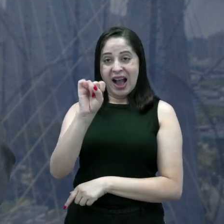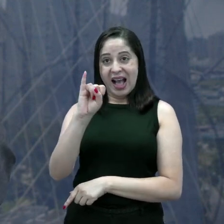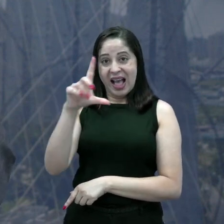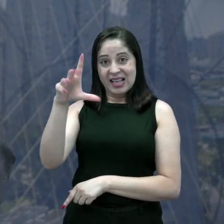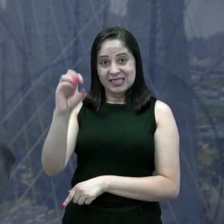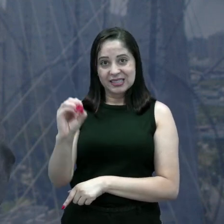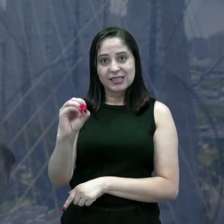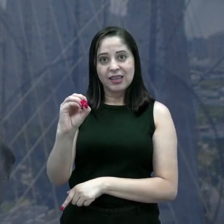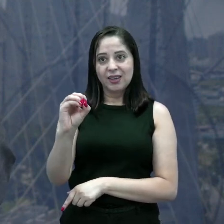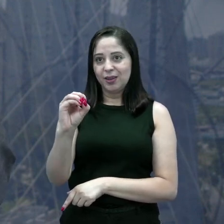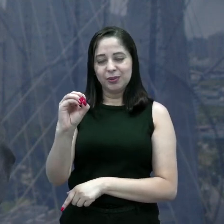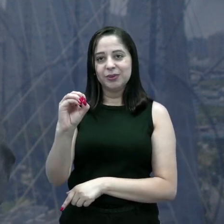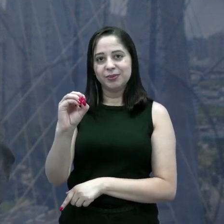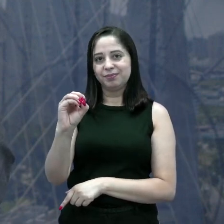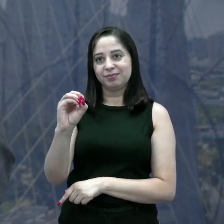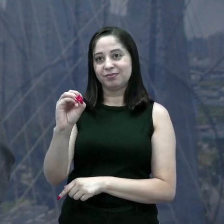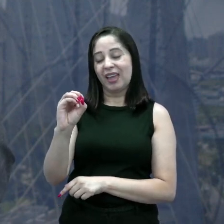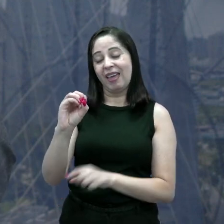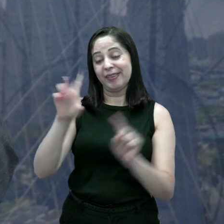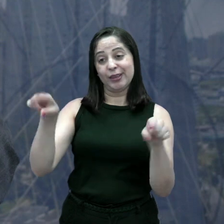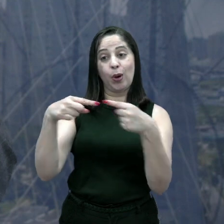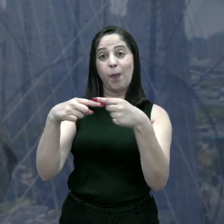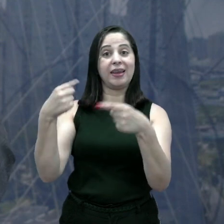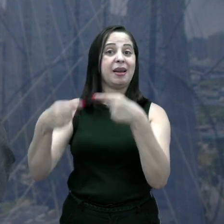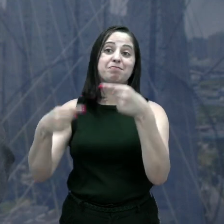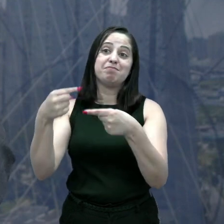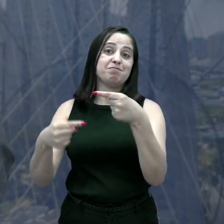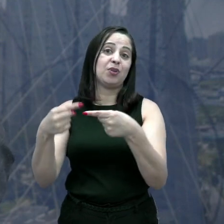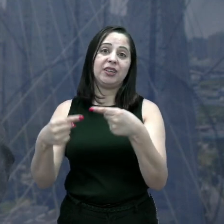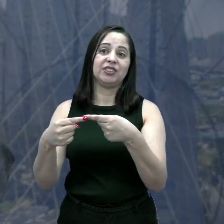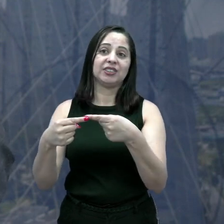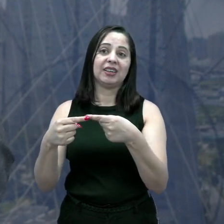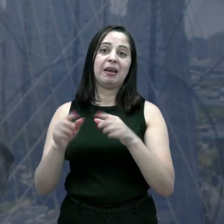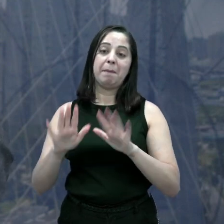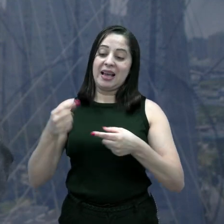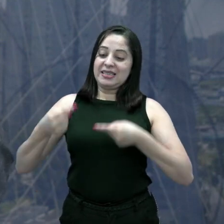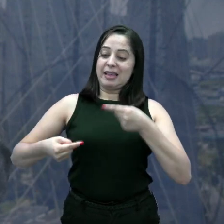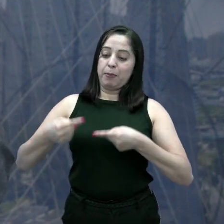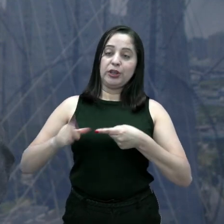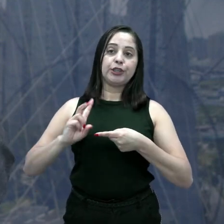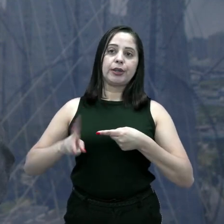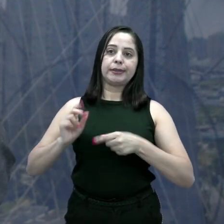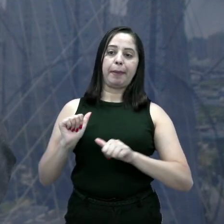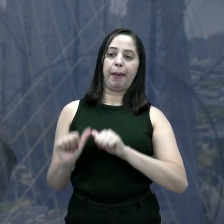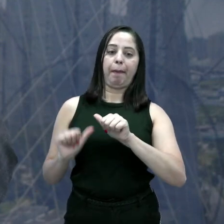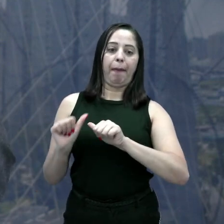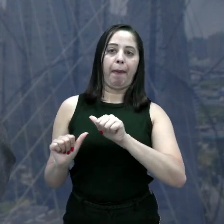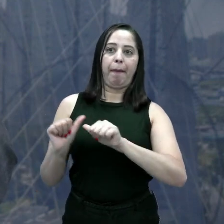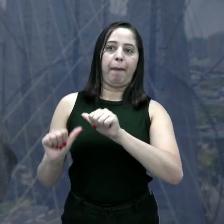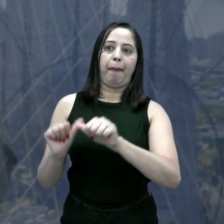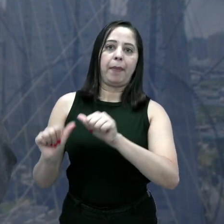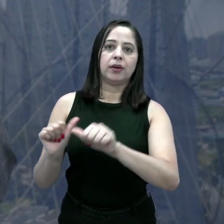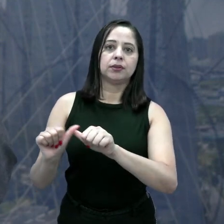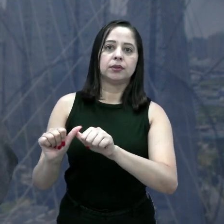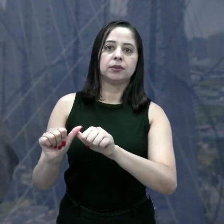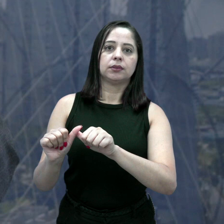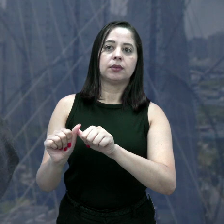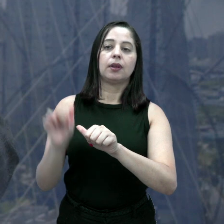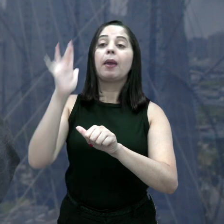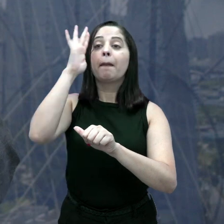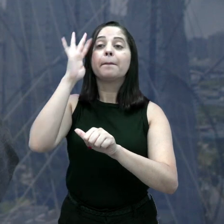é político e a política ela é mutável, né? Hoje, só que imagina isso agora,